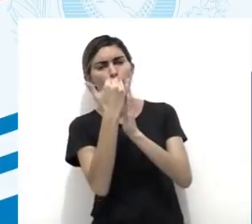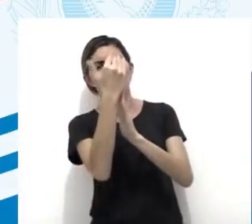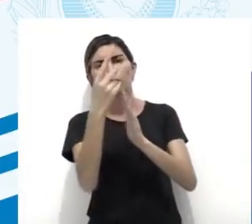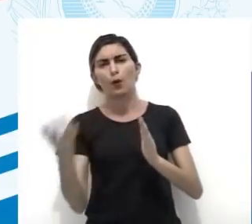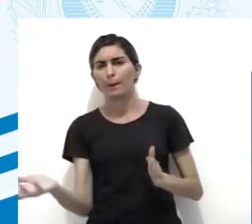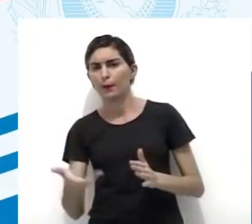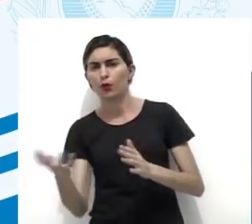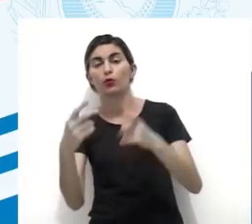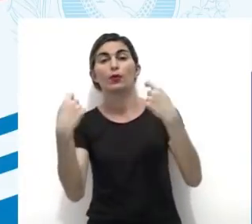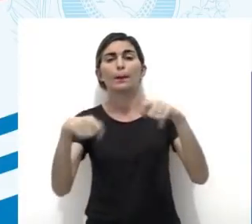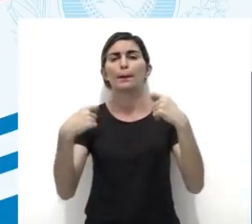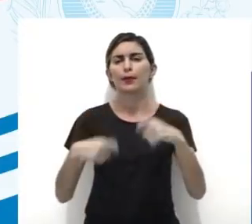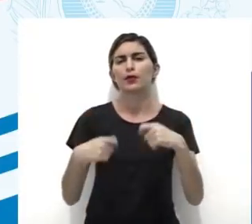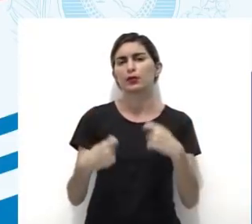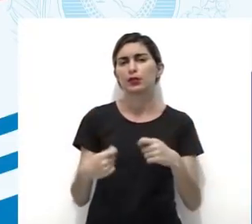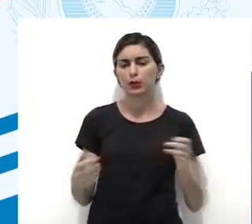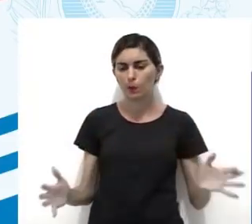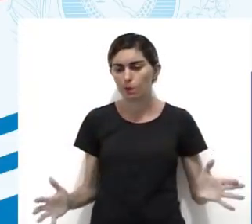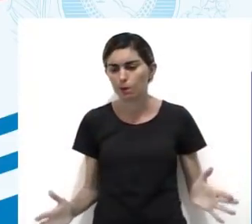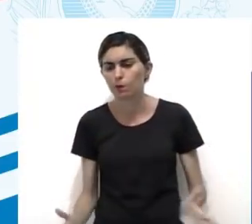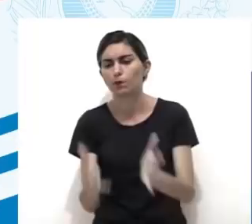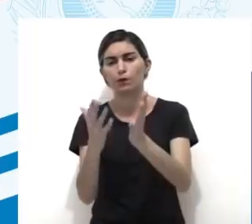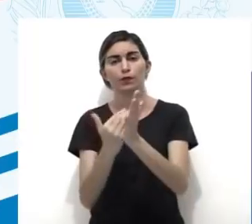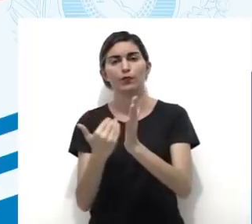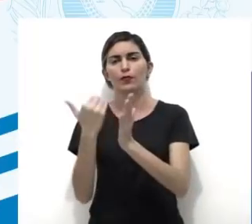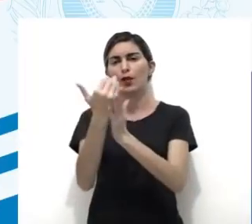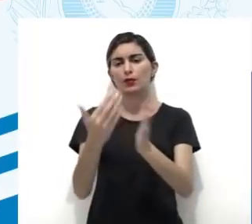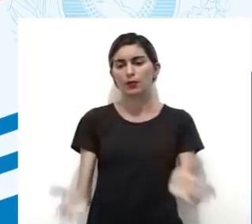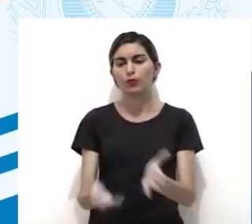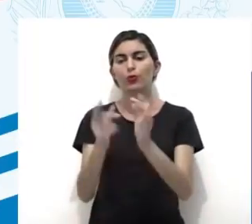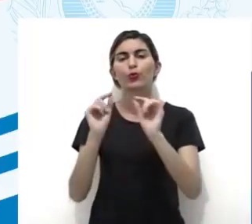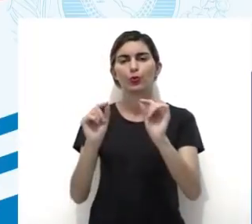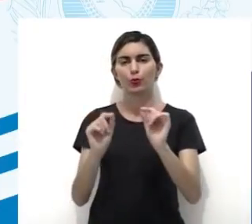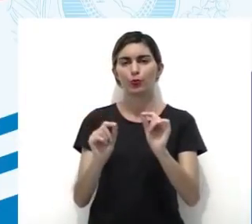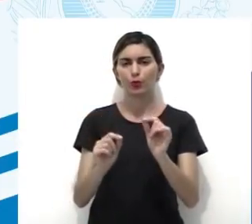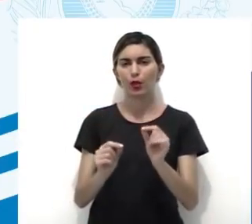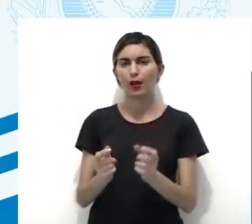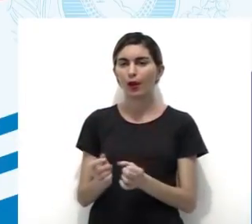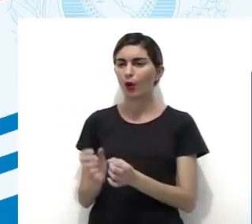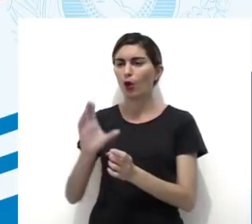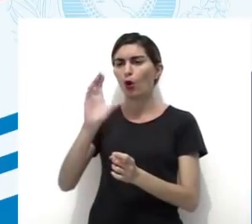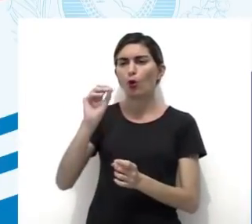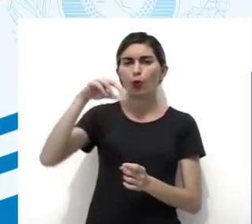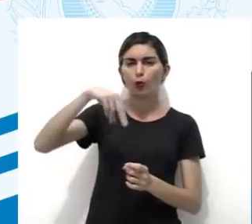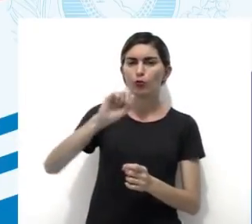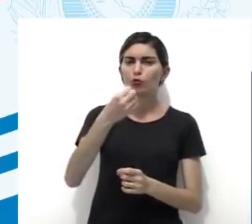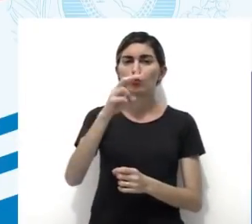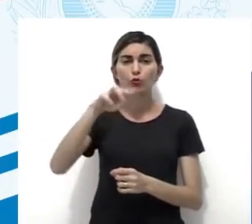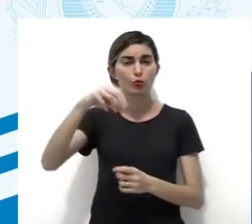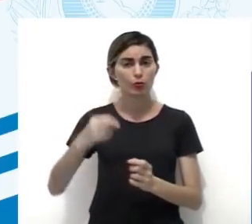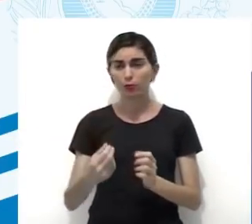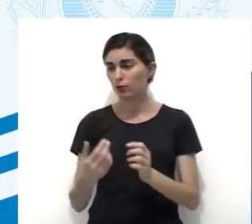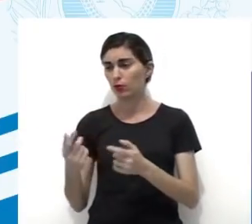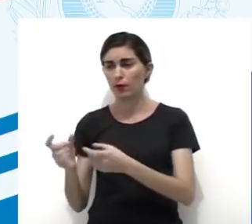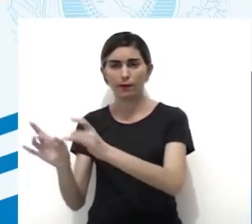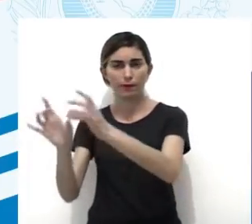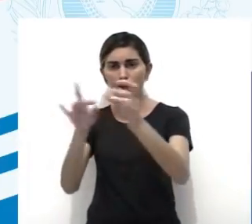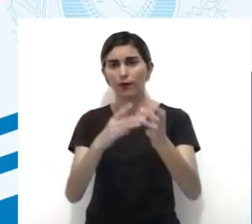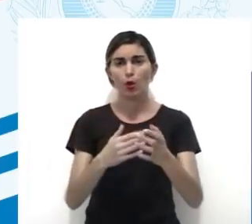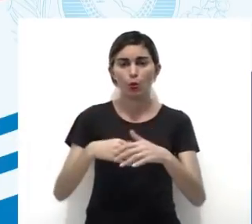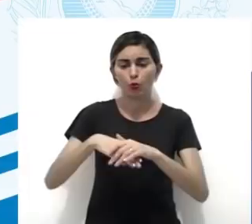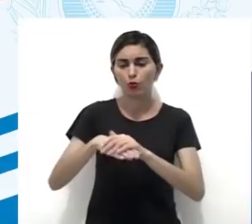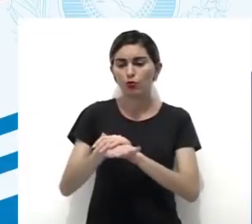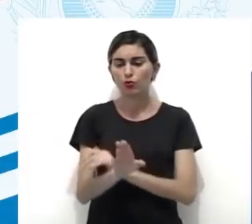precisa de um impulso maior mais na frente, que é o consumo desse excedente de produção. Então os hábitos vão